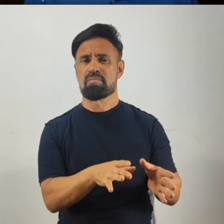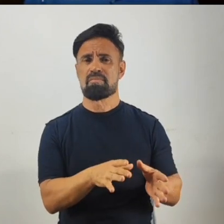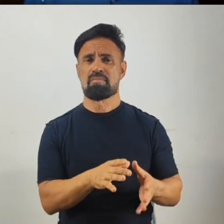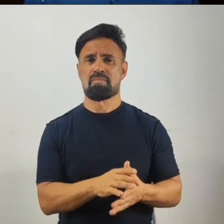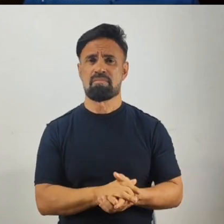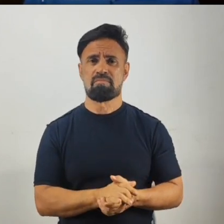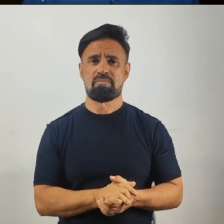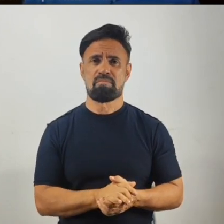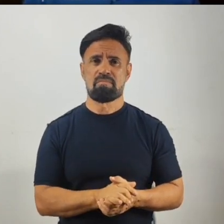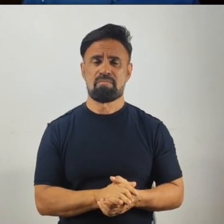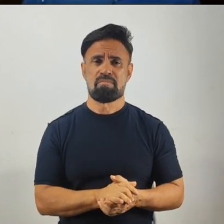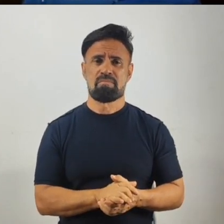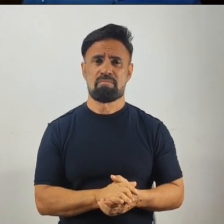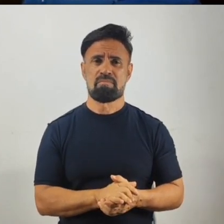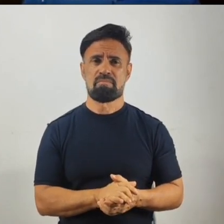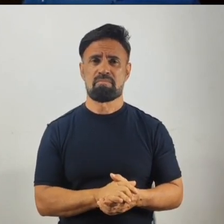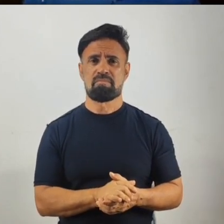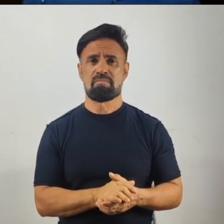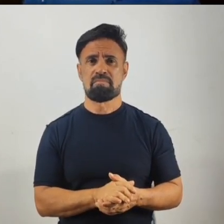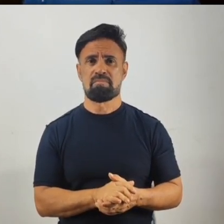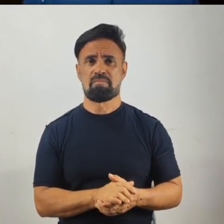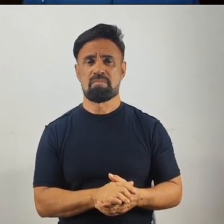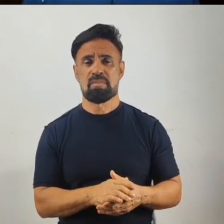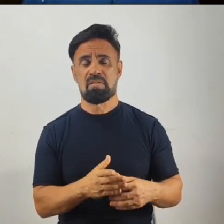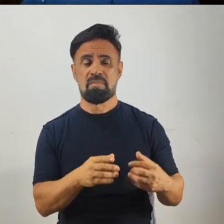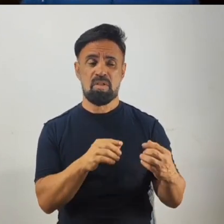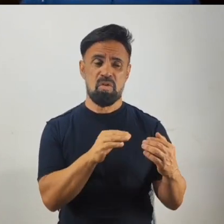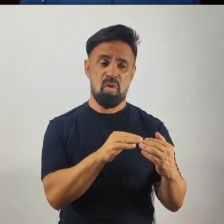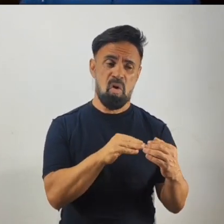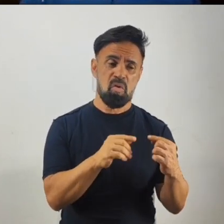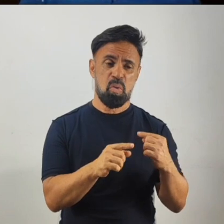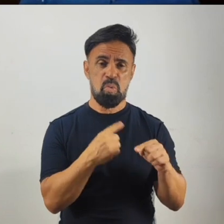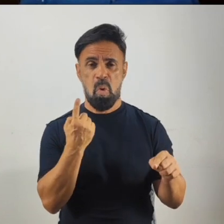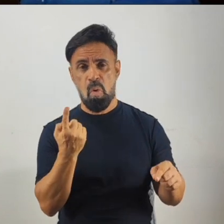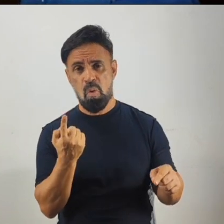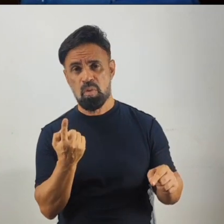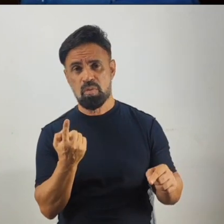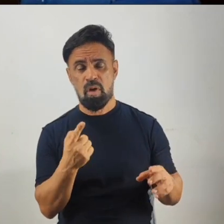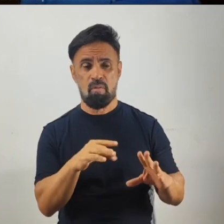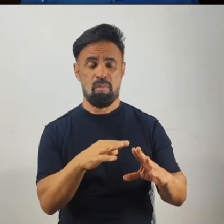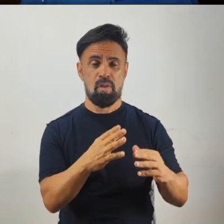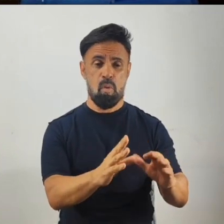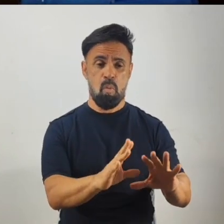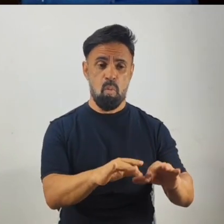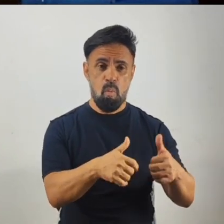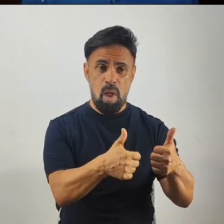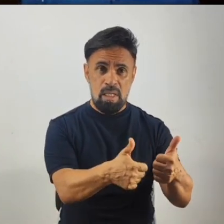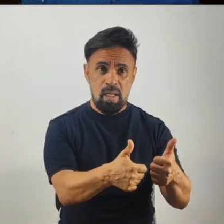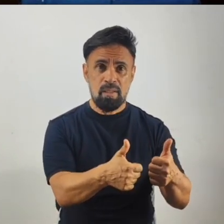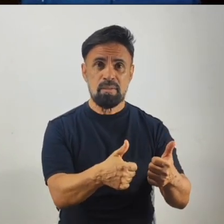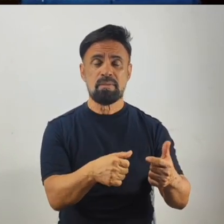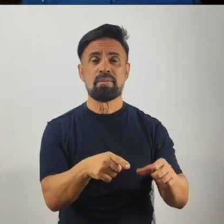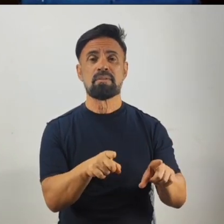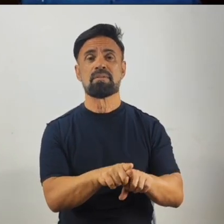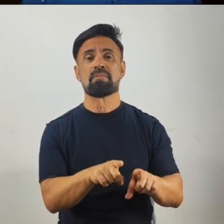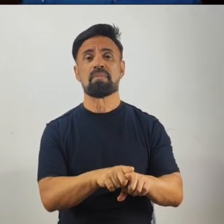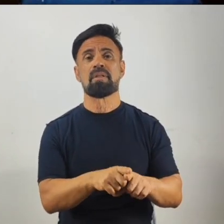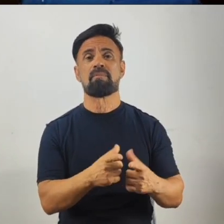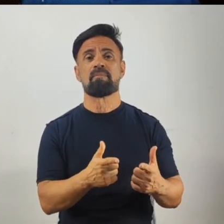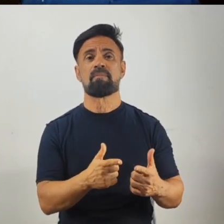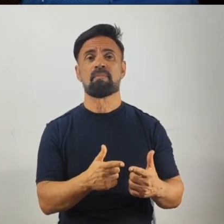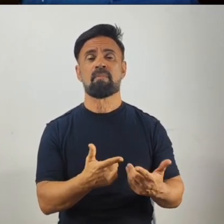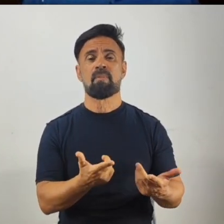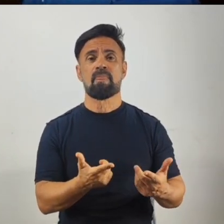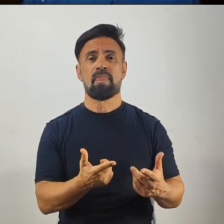coisa. Então, precisamos compreender que, quando estamos falando de qualidade, estamos em